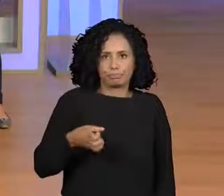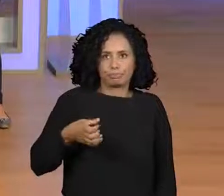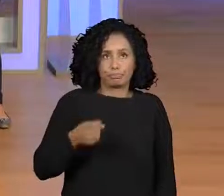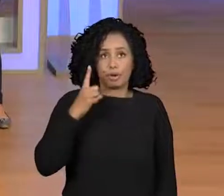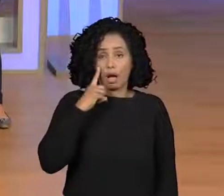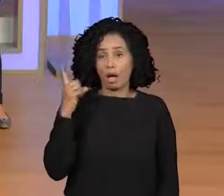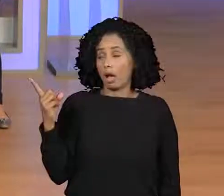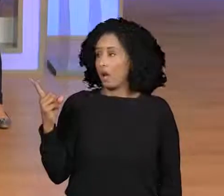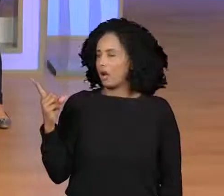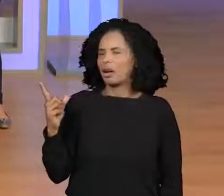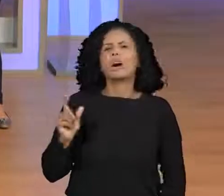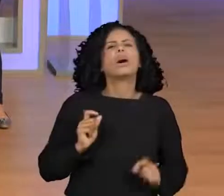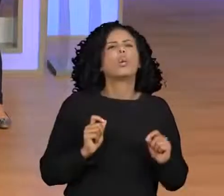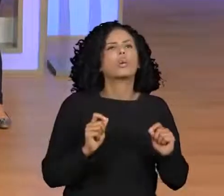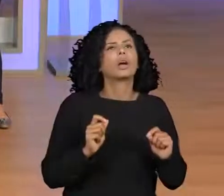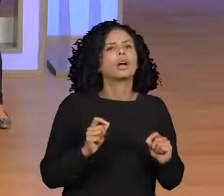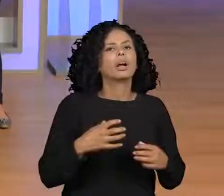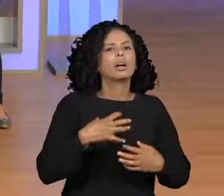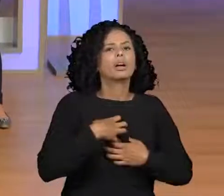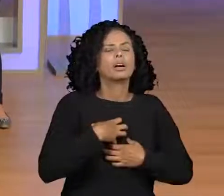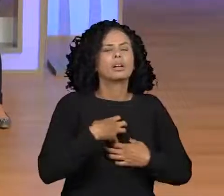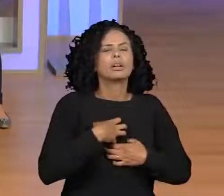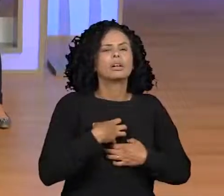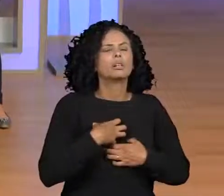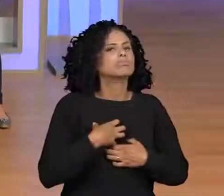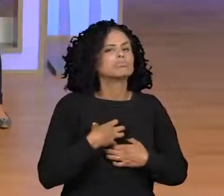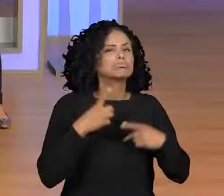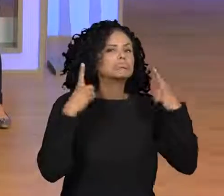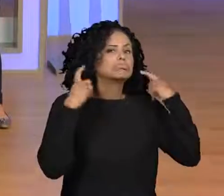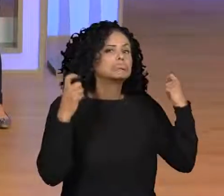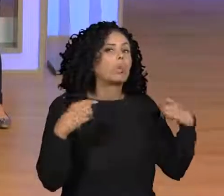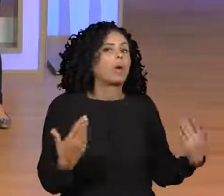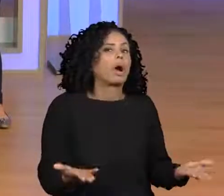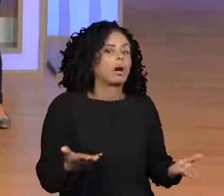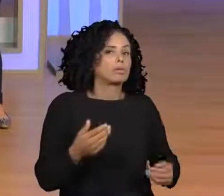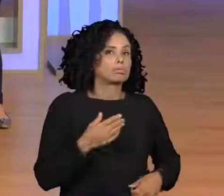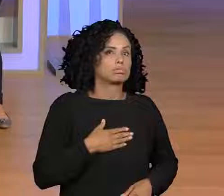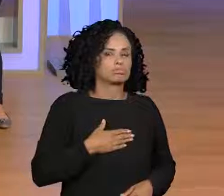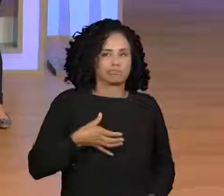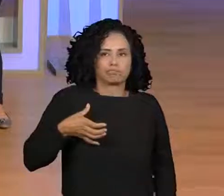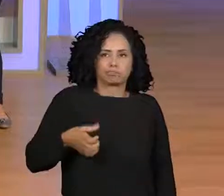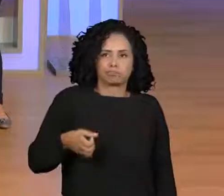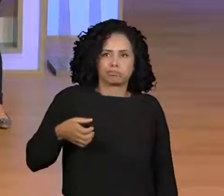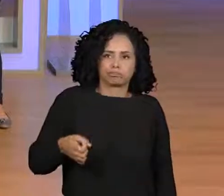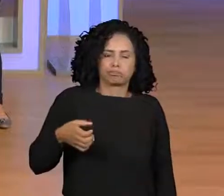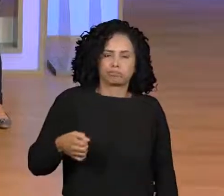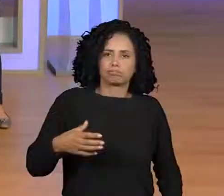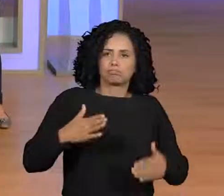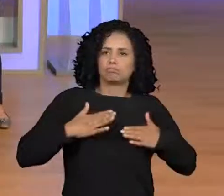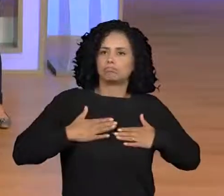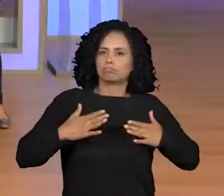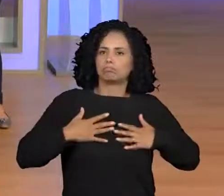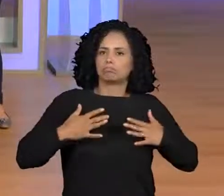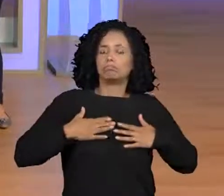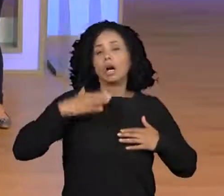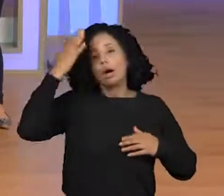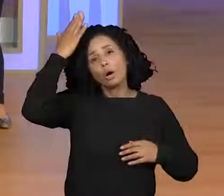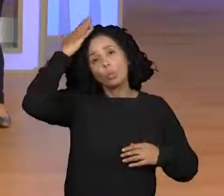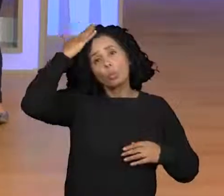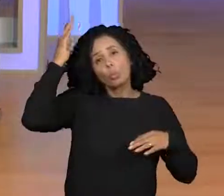que instrumento que é esse? O que pode ter feito isso? Uma buzina. Uma buzina. Só que